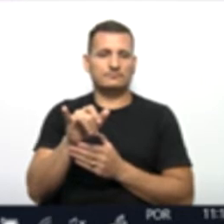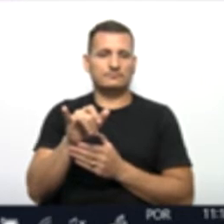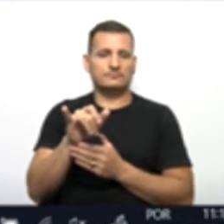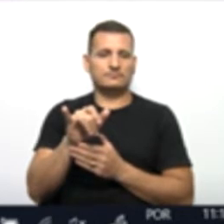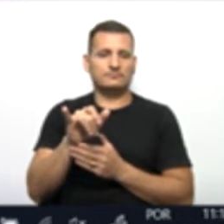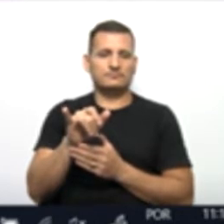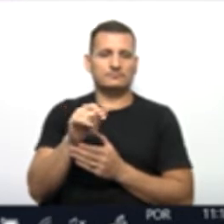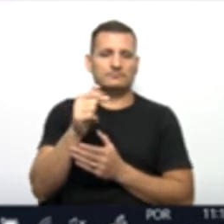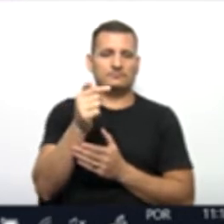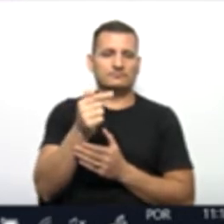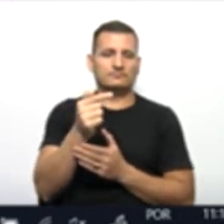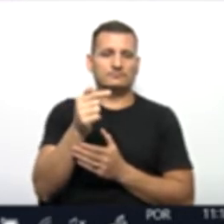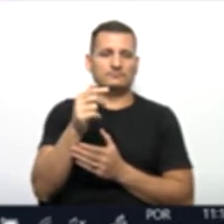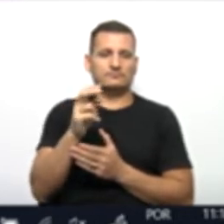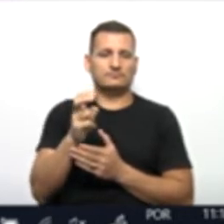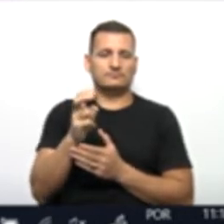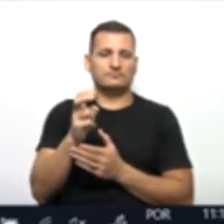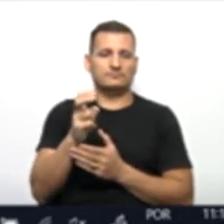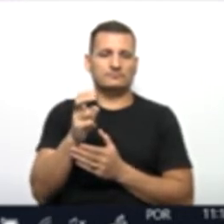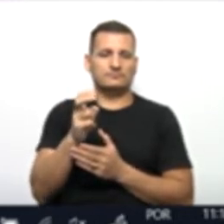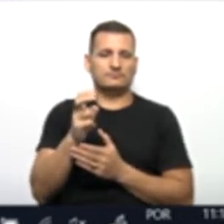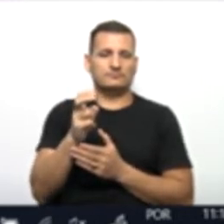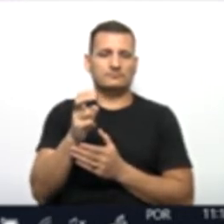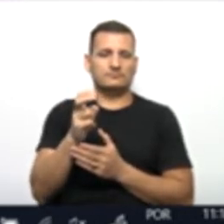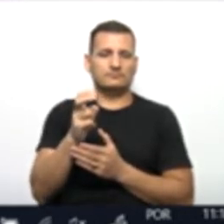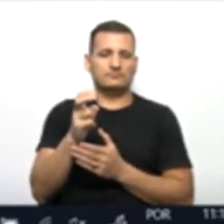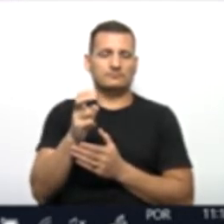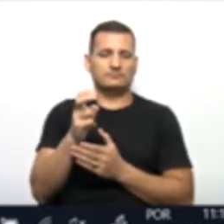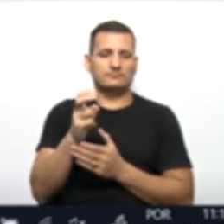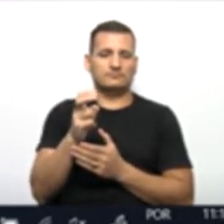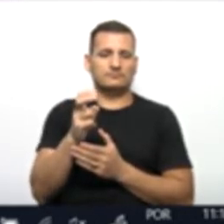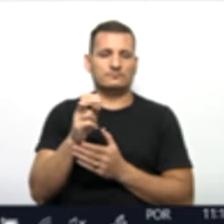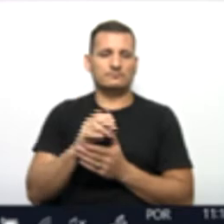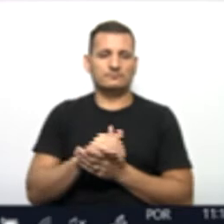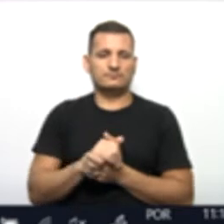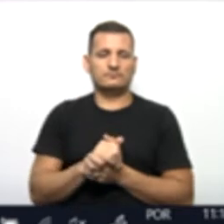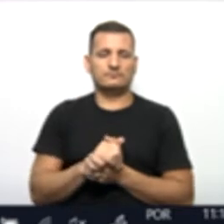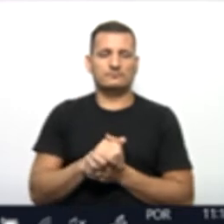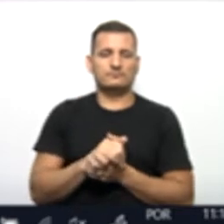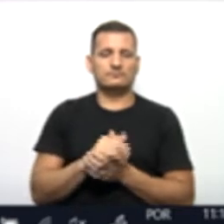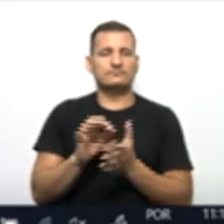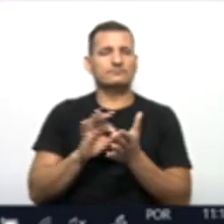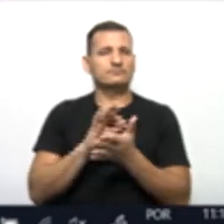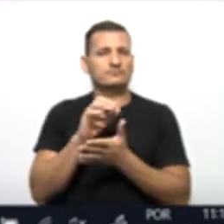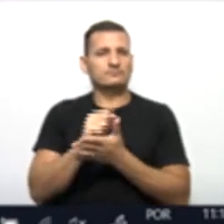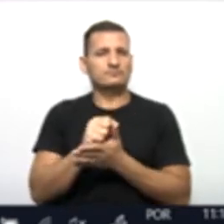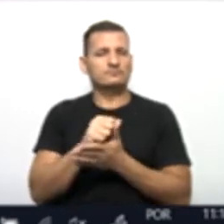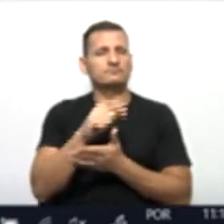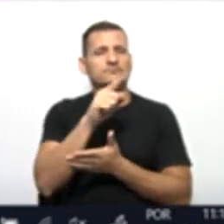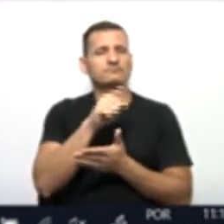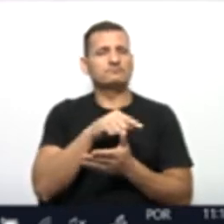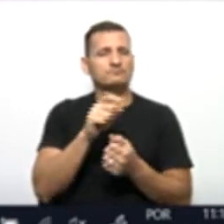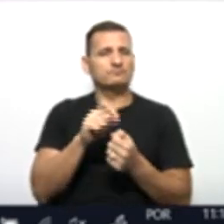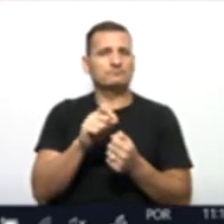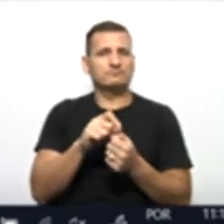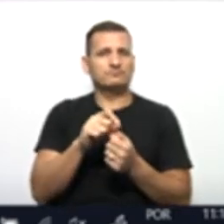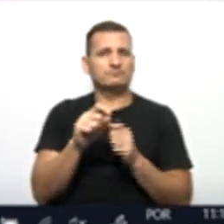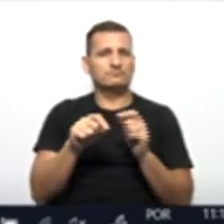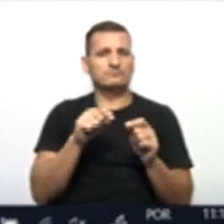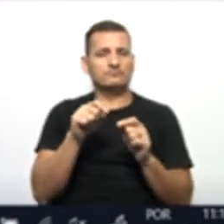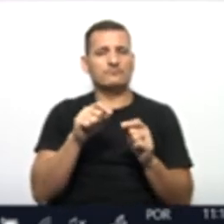na linha 75 aqui cadastra contato o que ele vai fazer aí minha gente